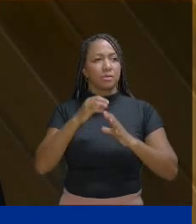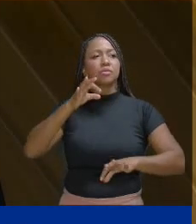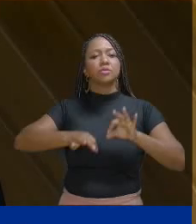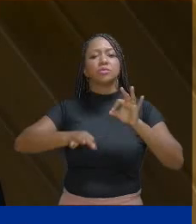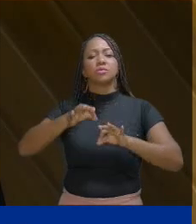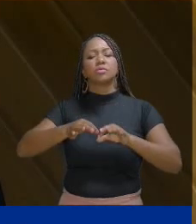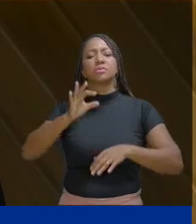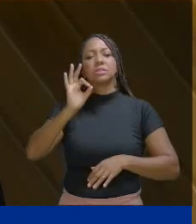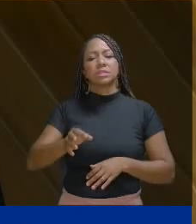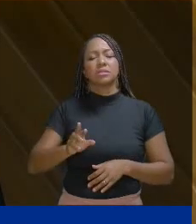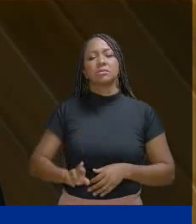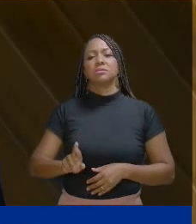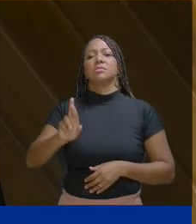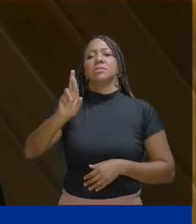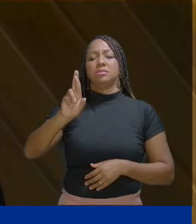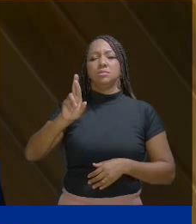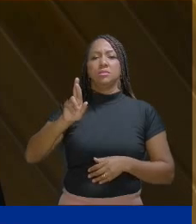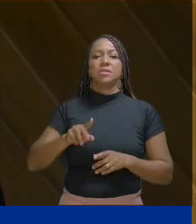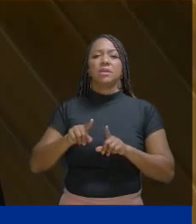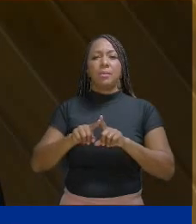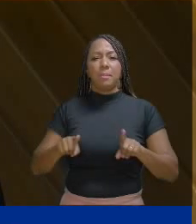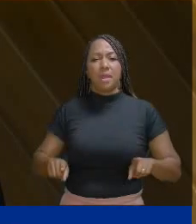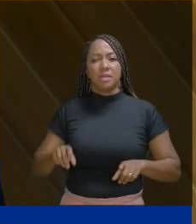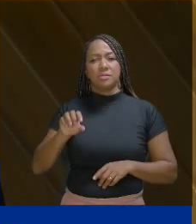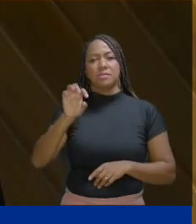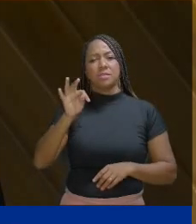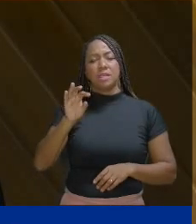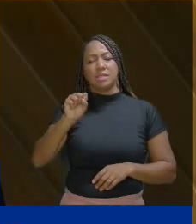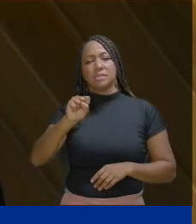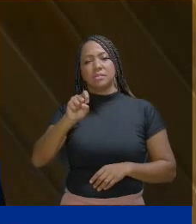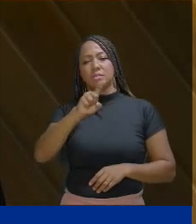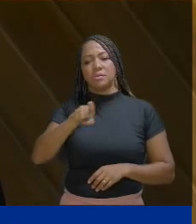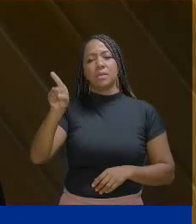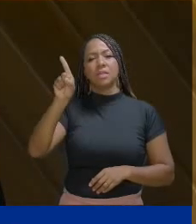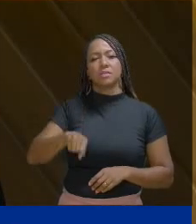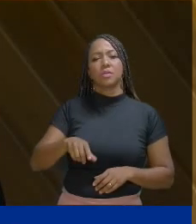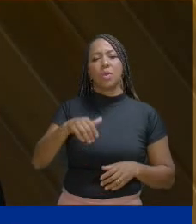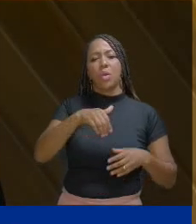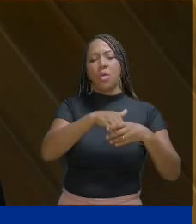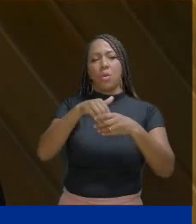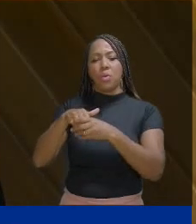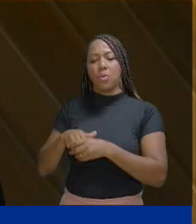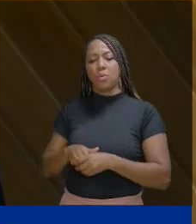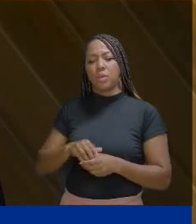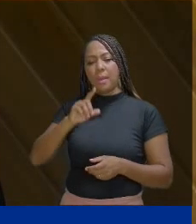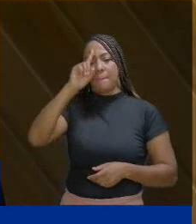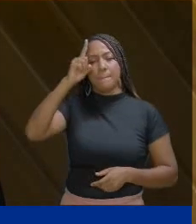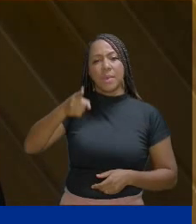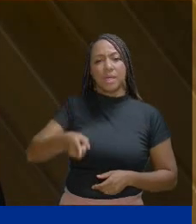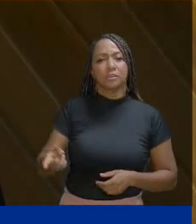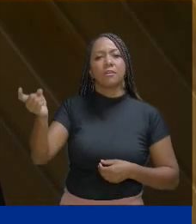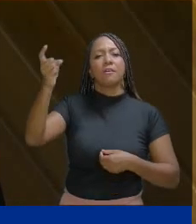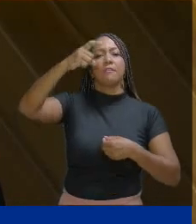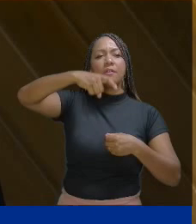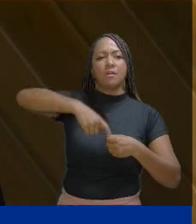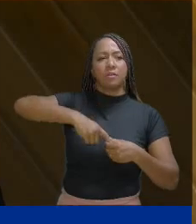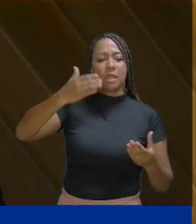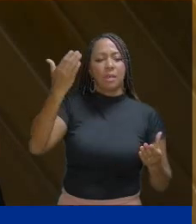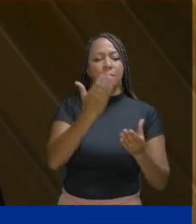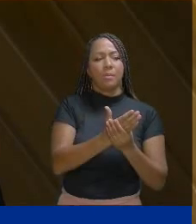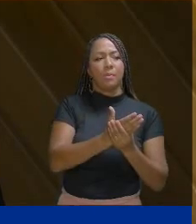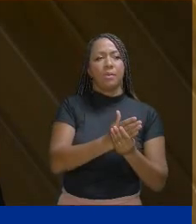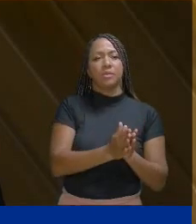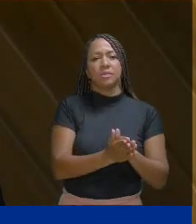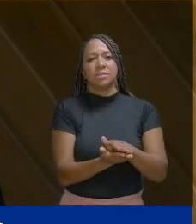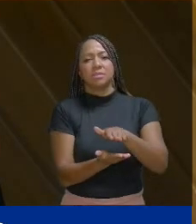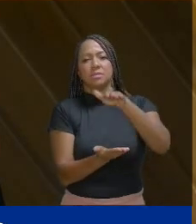julgou procedente a representação, mas o TSE anulou o acórdão regional, determinando o retorno dos autos para novo